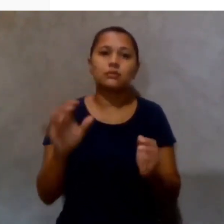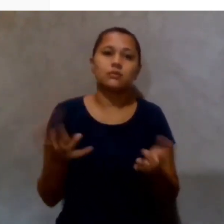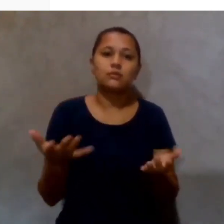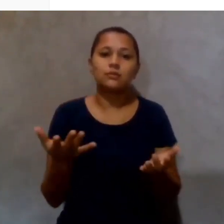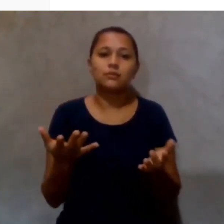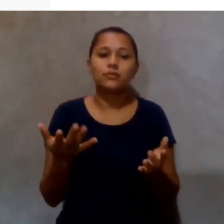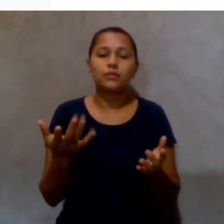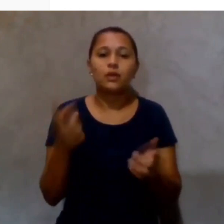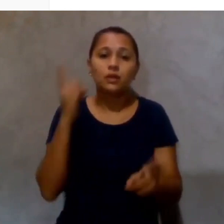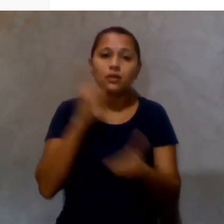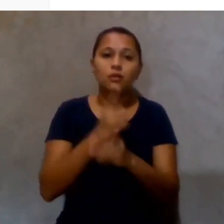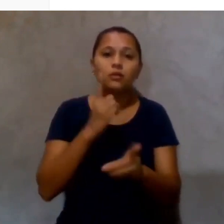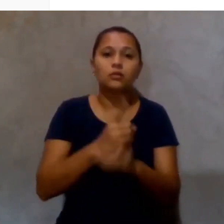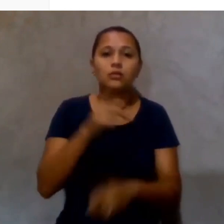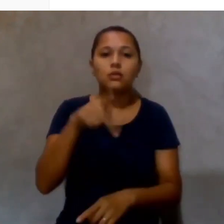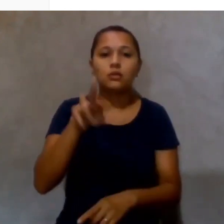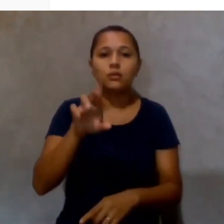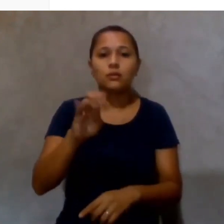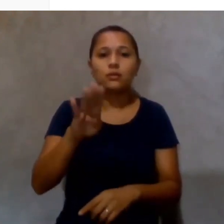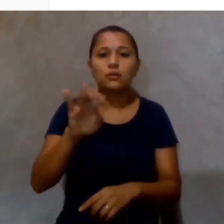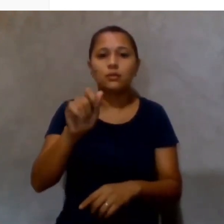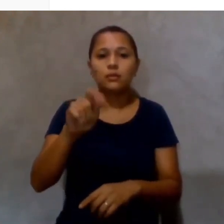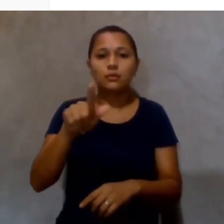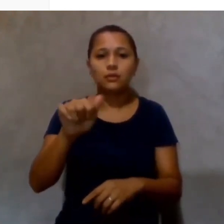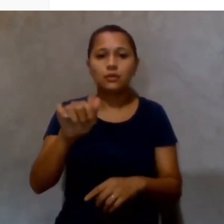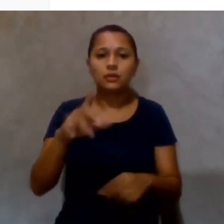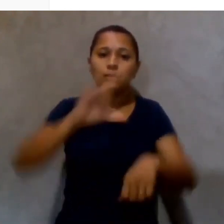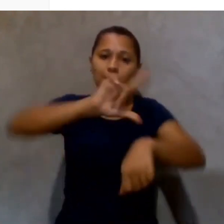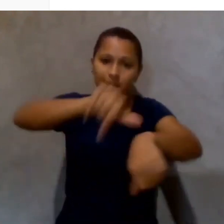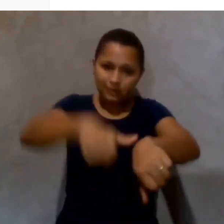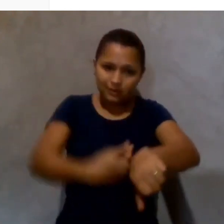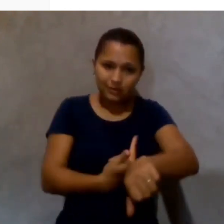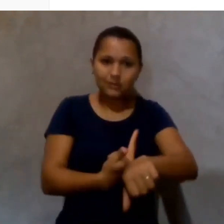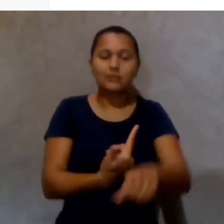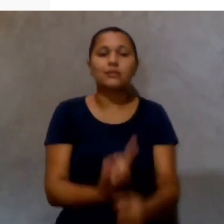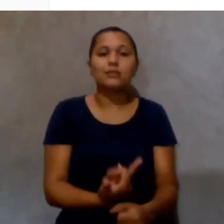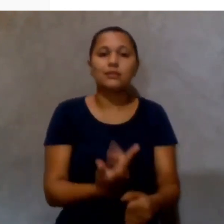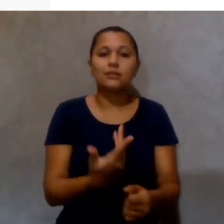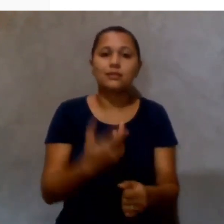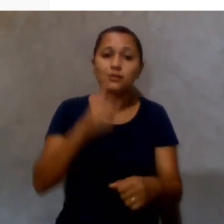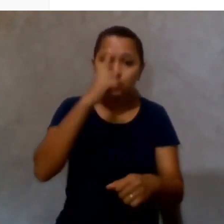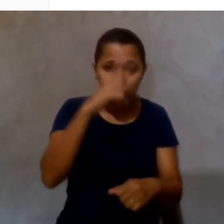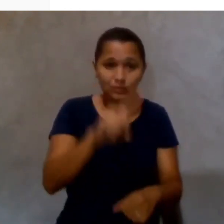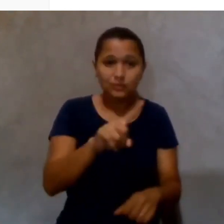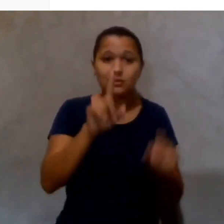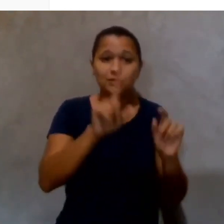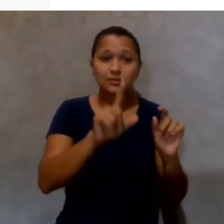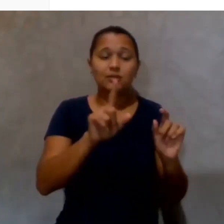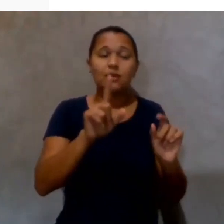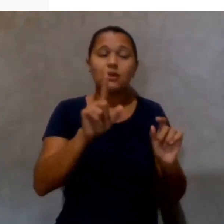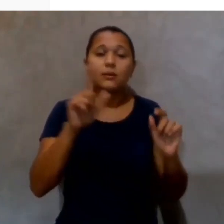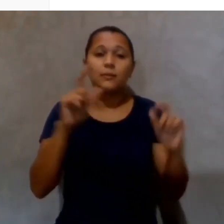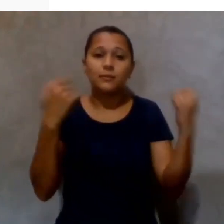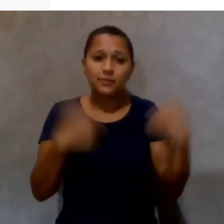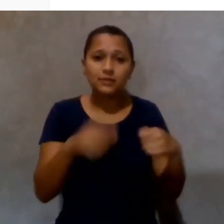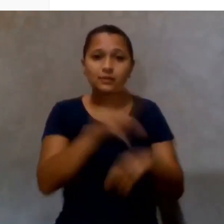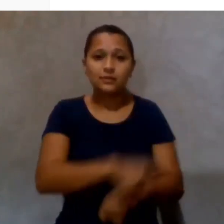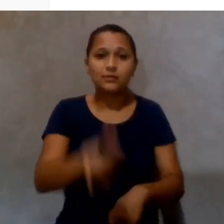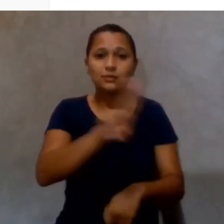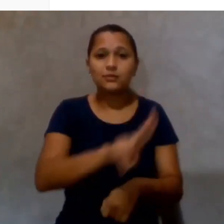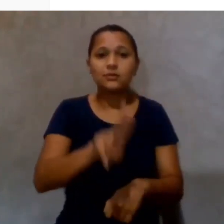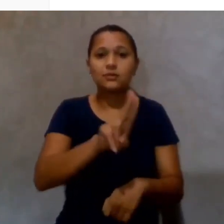17,5%. Para a gente encontrar a probabilidade dele se atrasar nesse dia, nós vamos utilizar